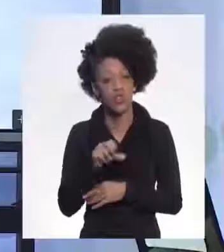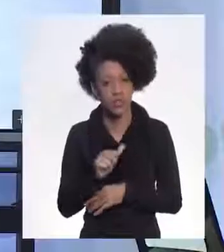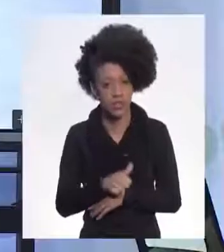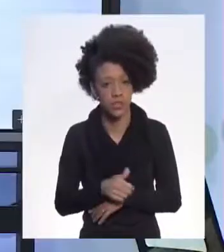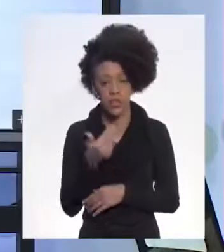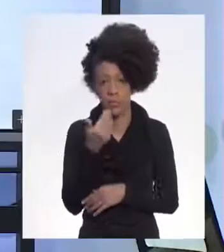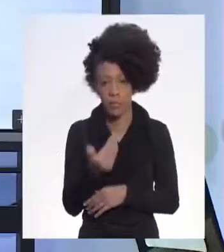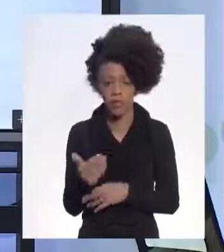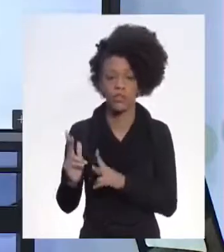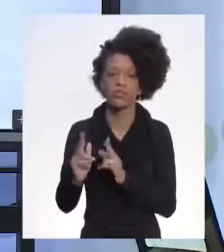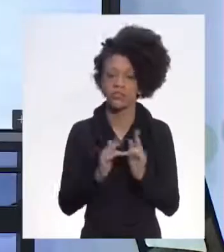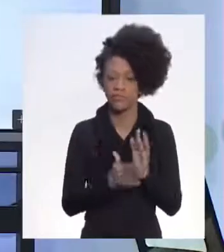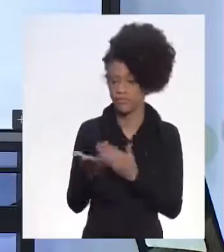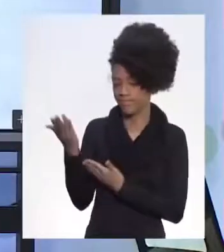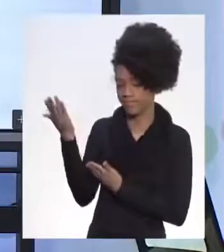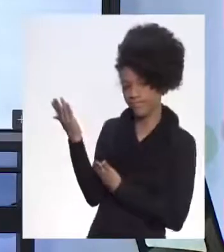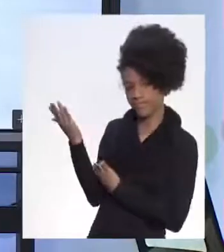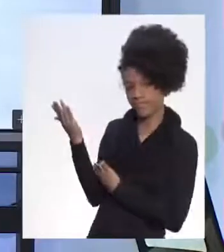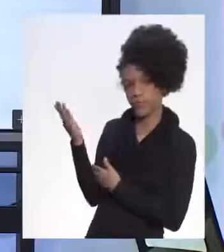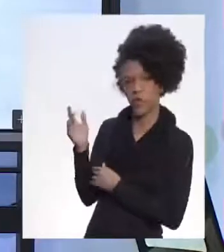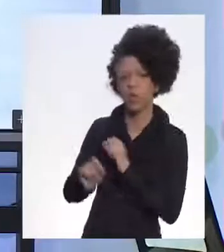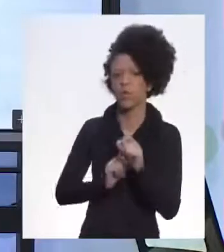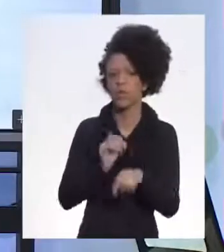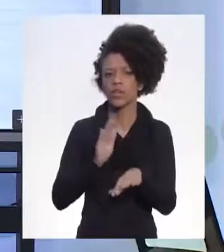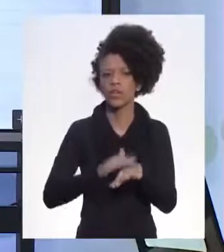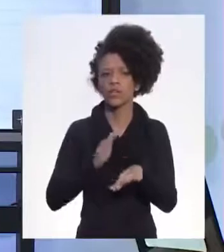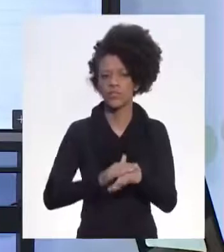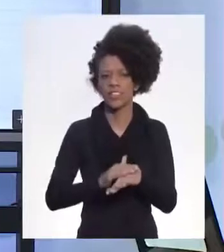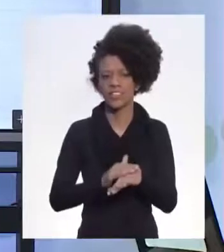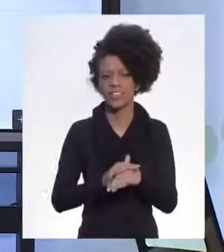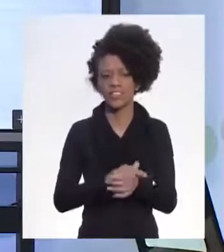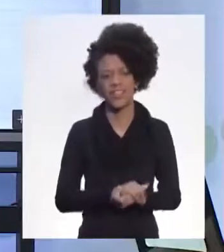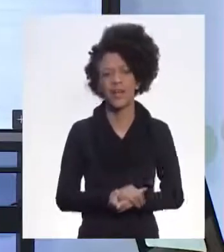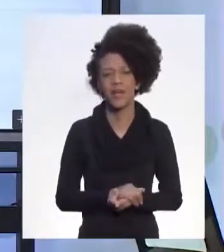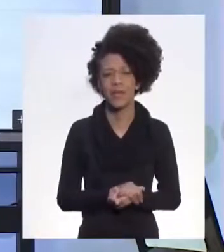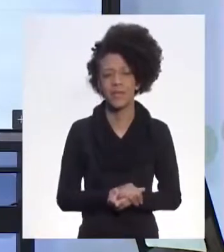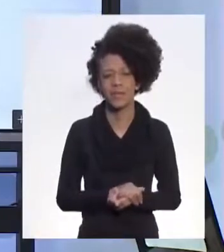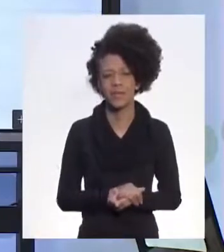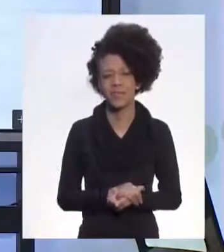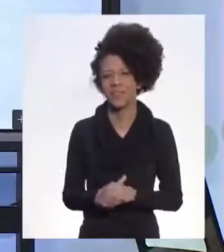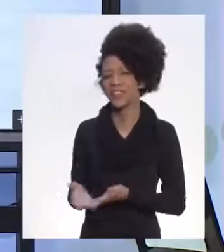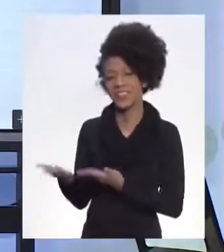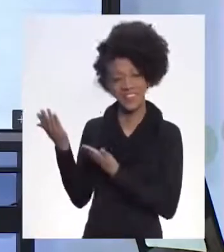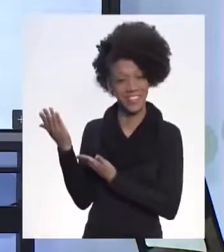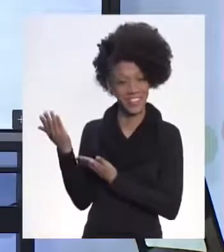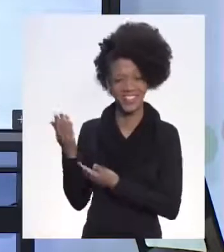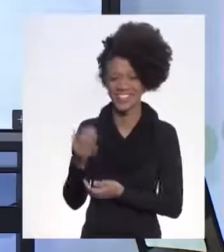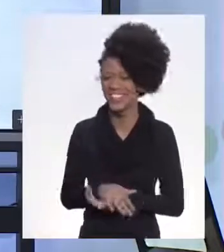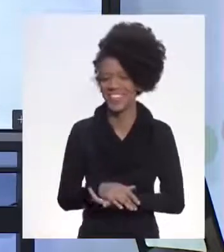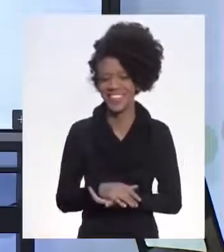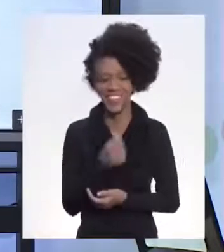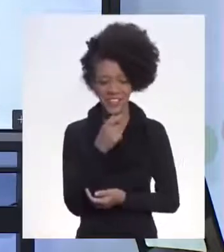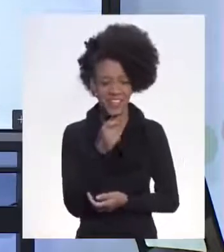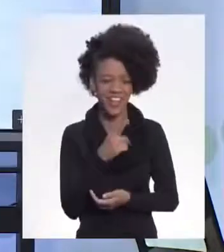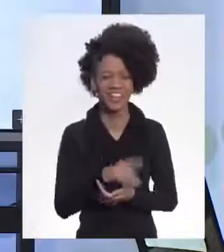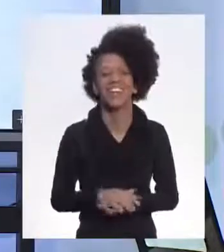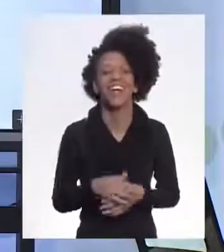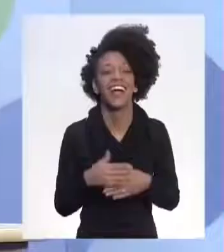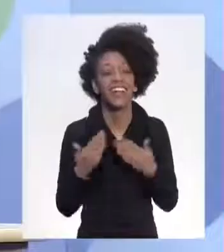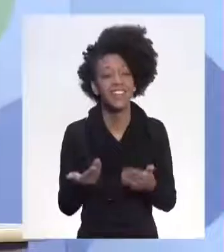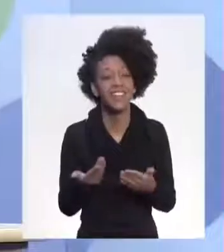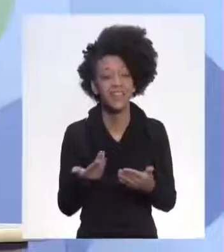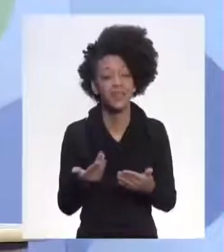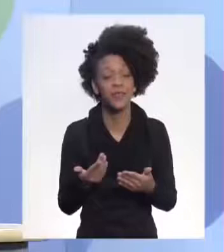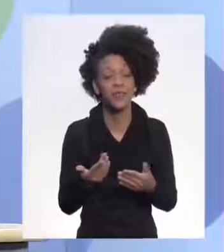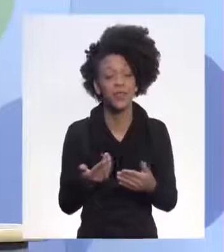para o diretor mostrar isso. O que ele fez? Ele tinha que fazer graça. O que ele fez? No